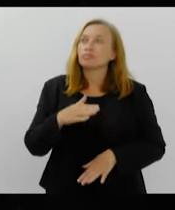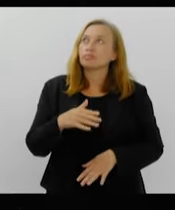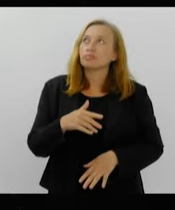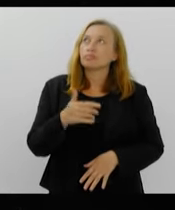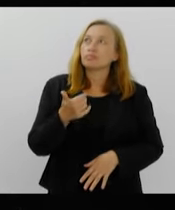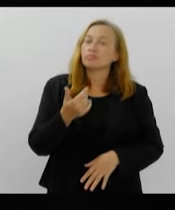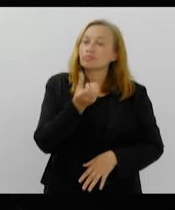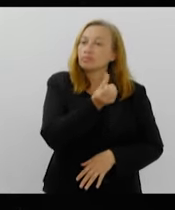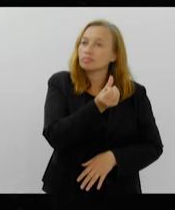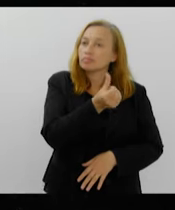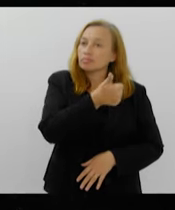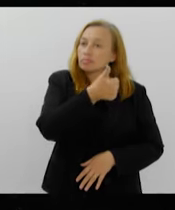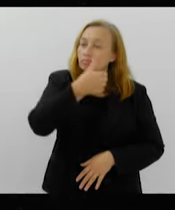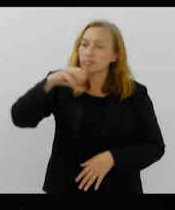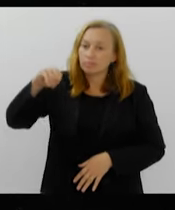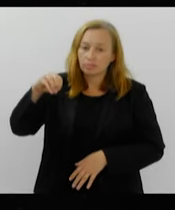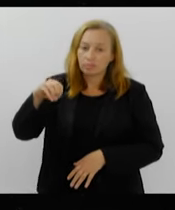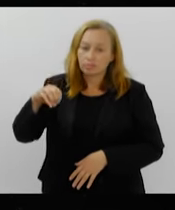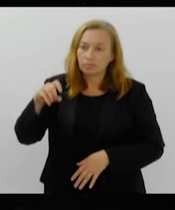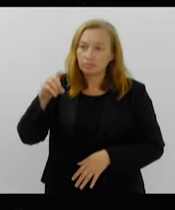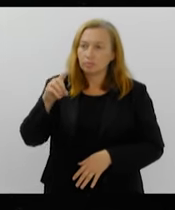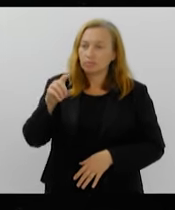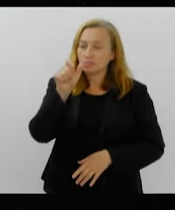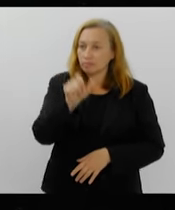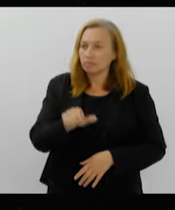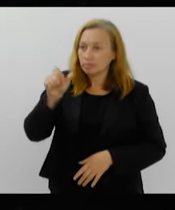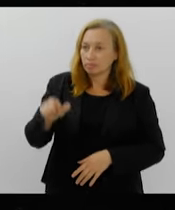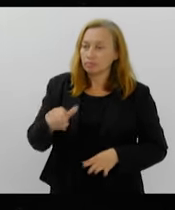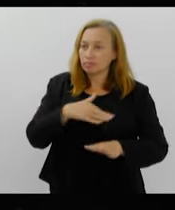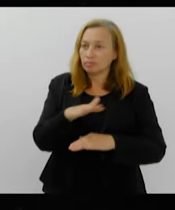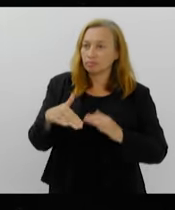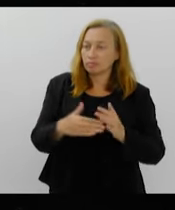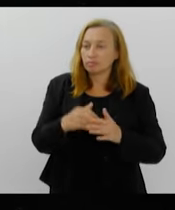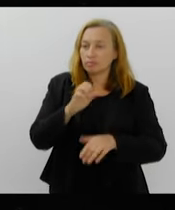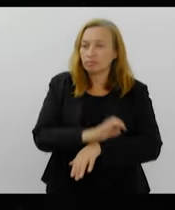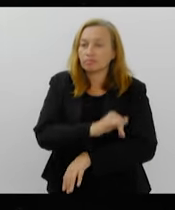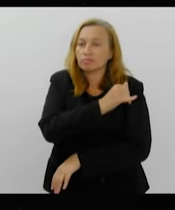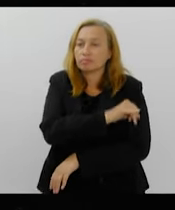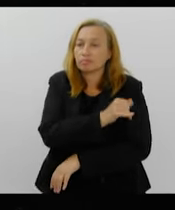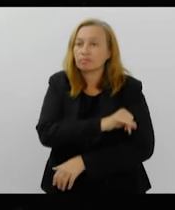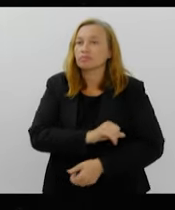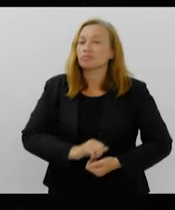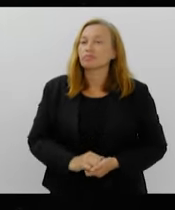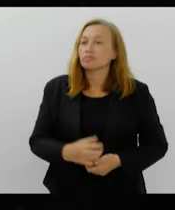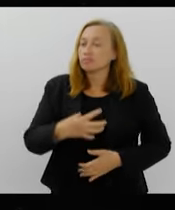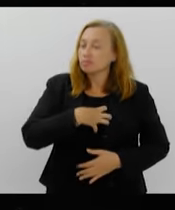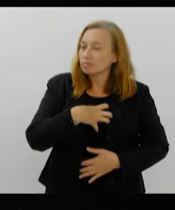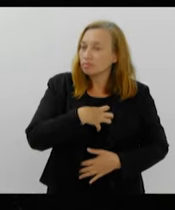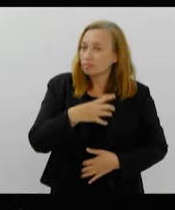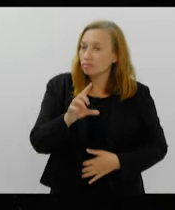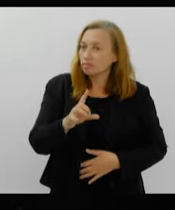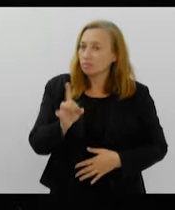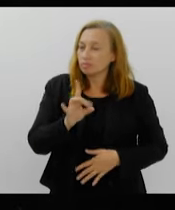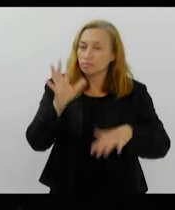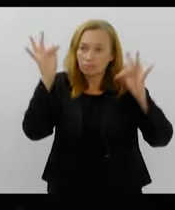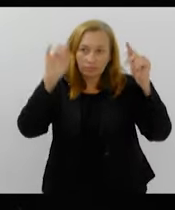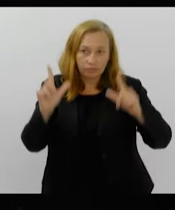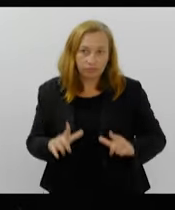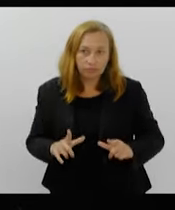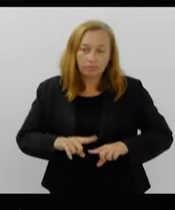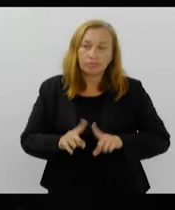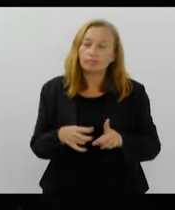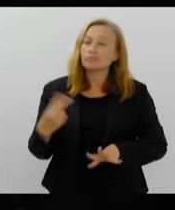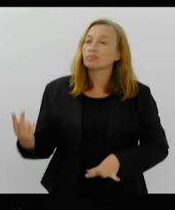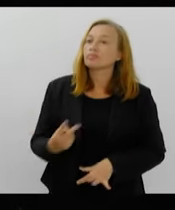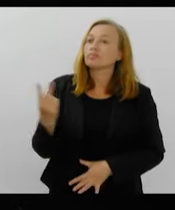100 agraciados de todo o estado do Rio de Janeiro que se sentiram não só felizes mas